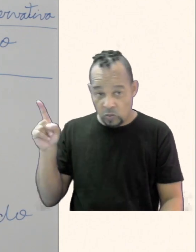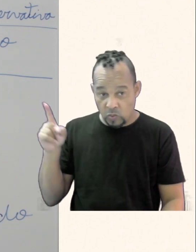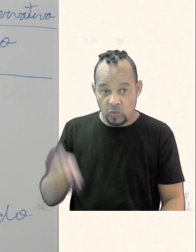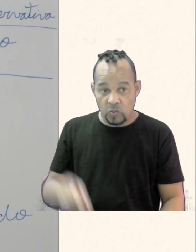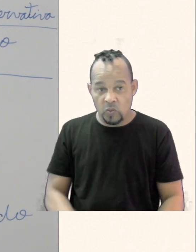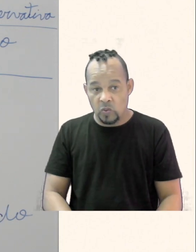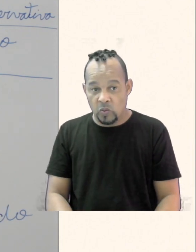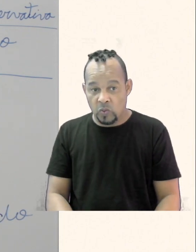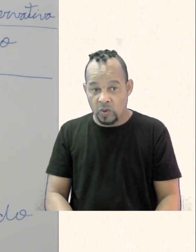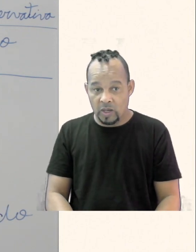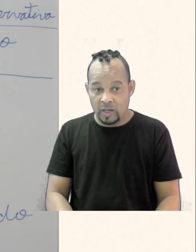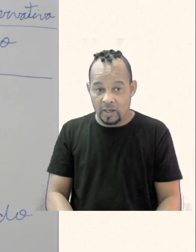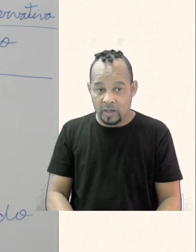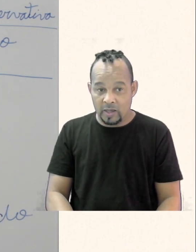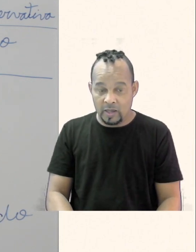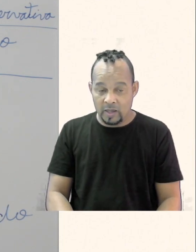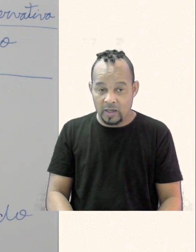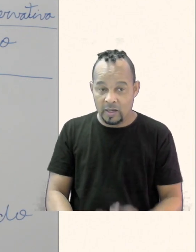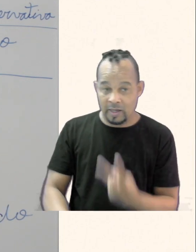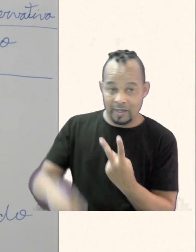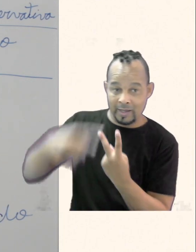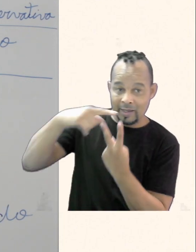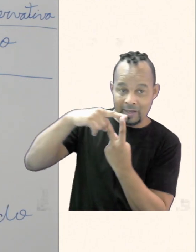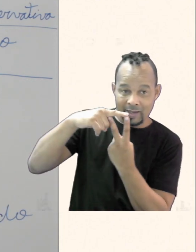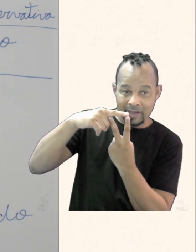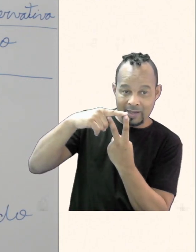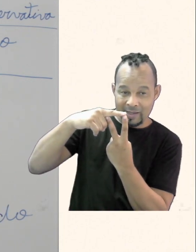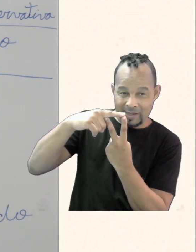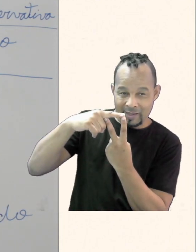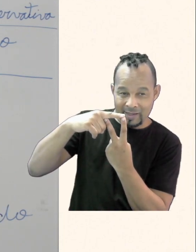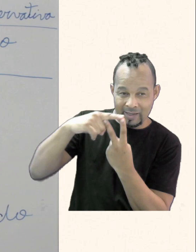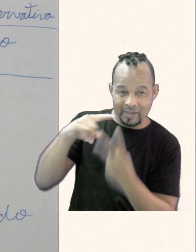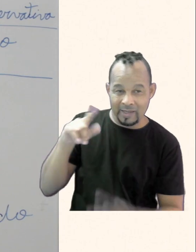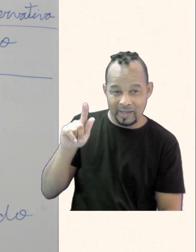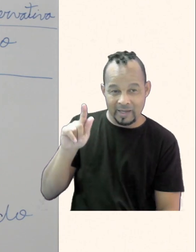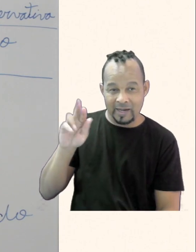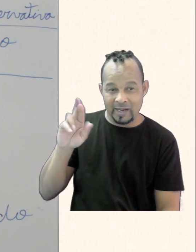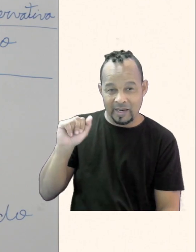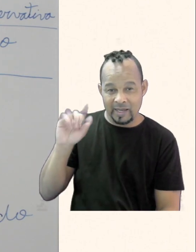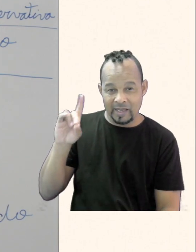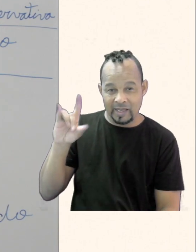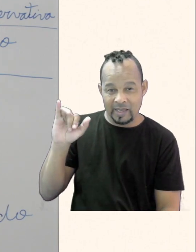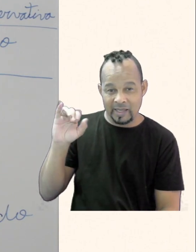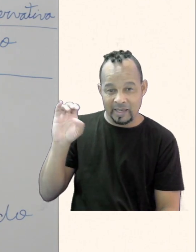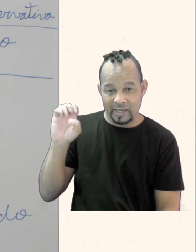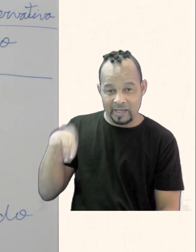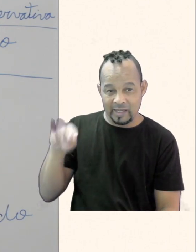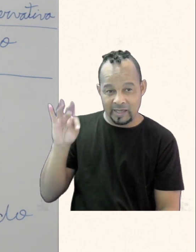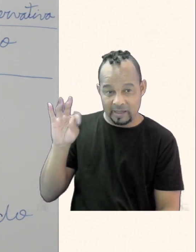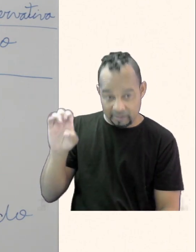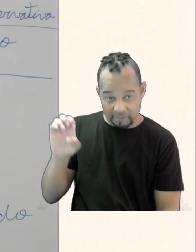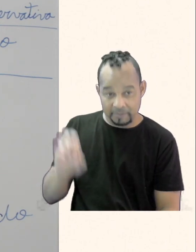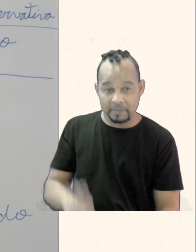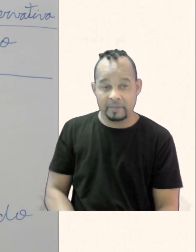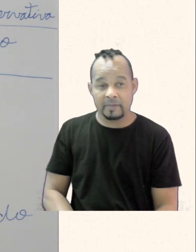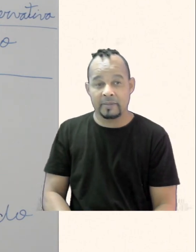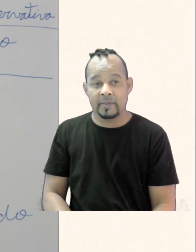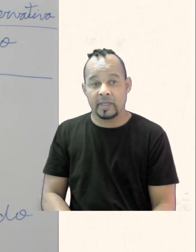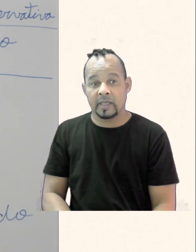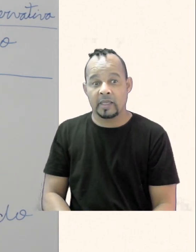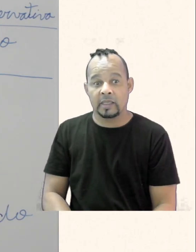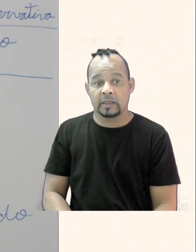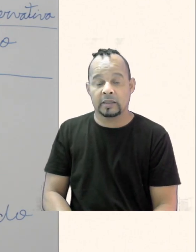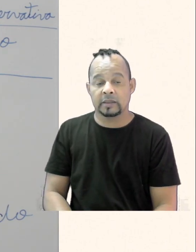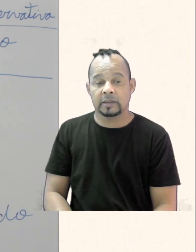seja, isso aqui é, vamos dizer, a operação inversa, vou colocar entre aspas essa frase, viu?